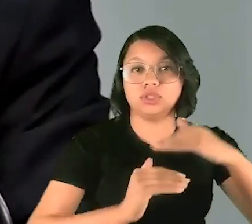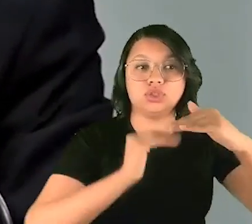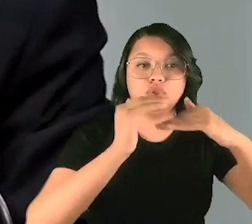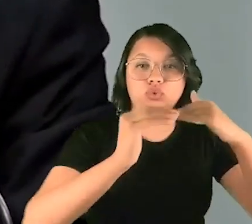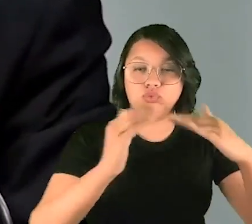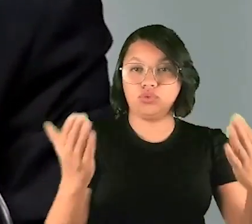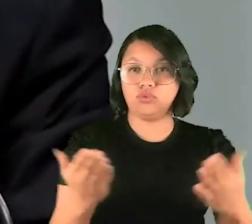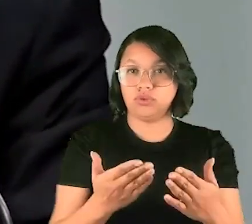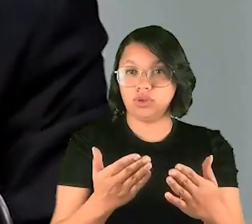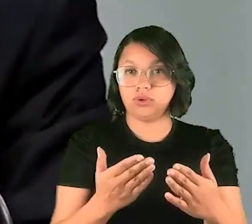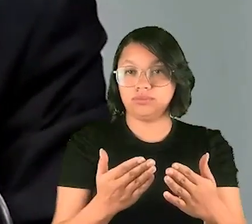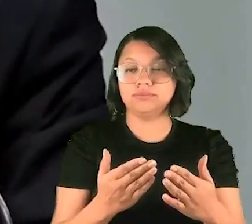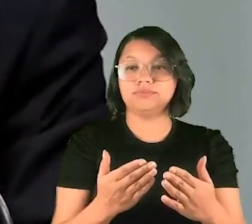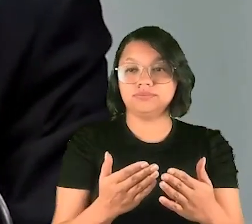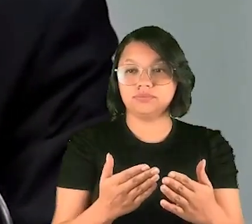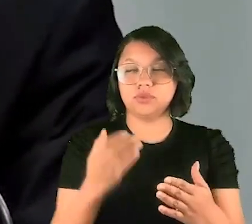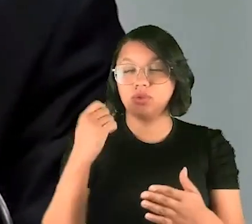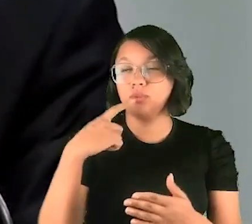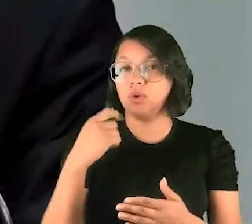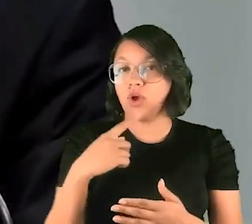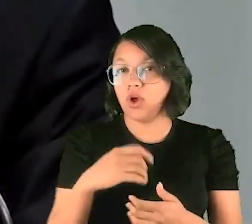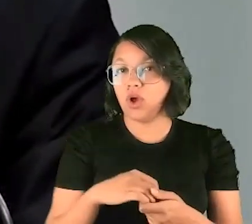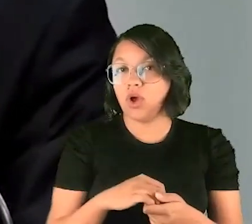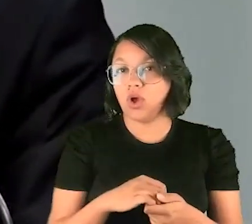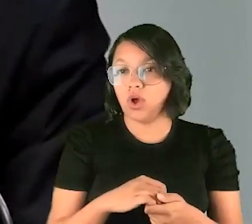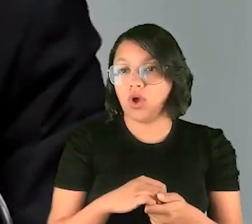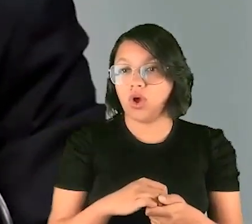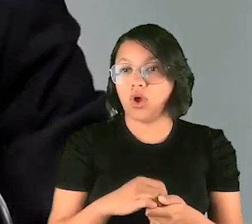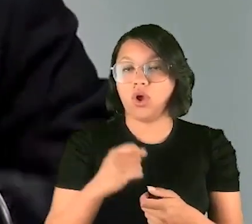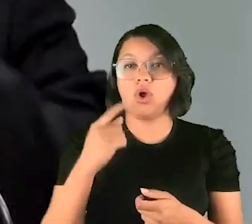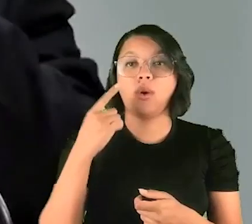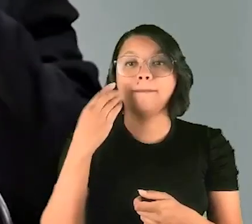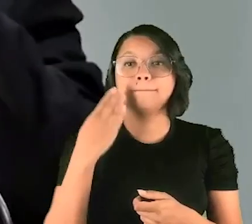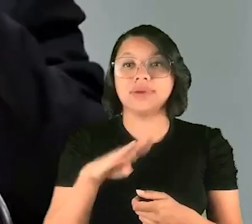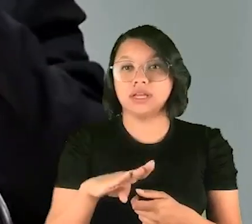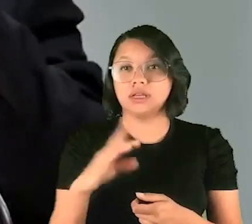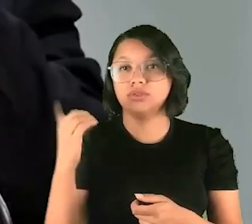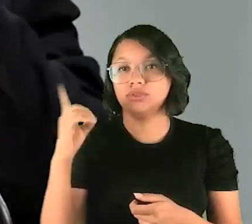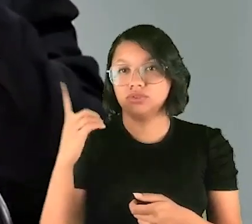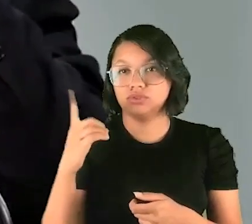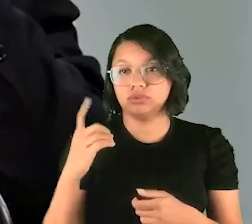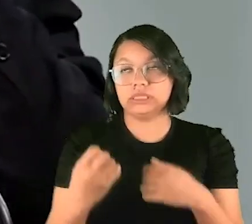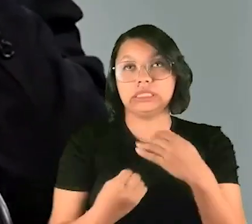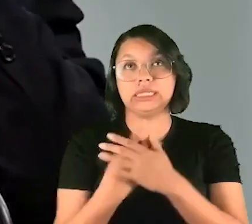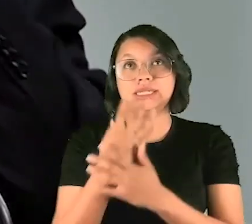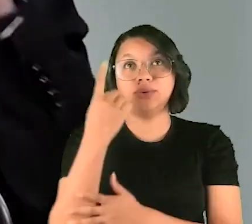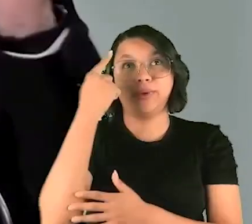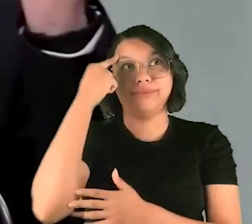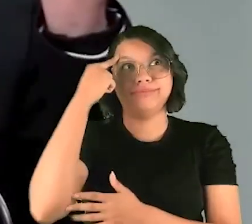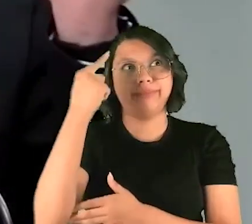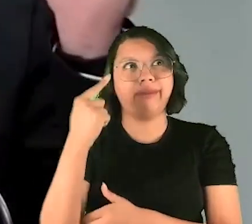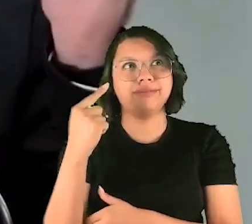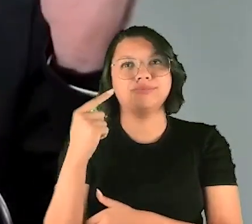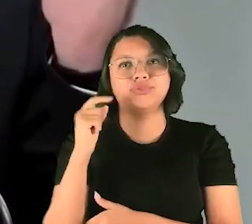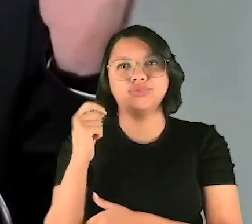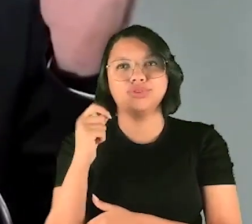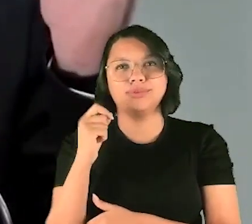Eles pagaram a empresa que havia desenvolvido o produto $1 bilhão. E se criou a ideia de que desenvolver um produto custa $1